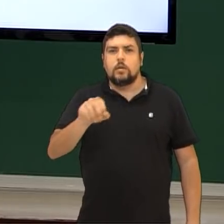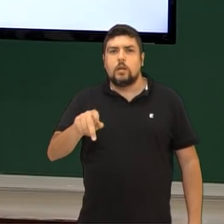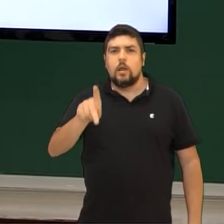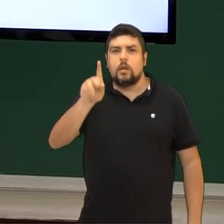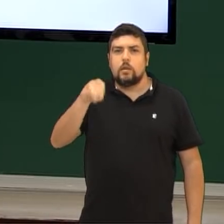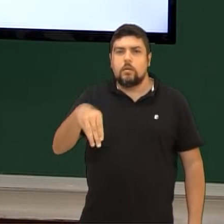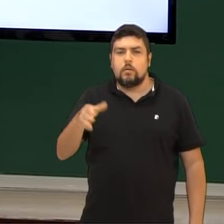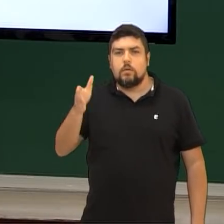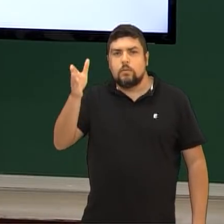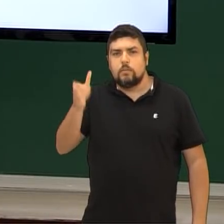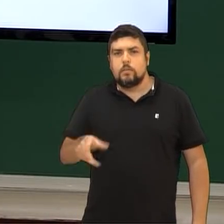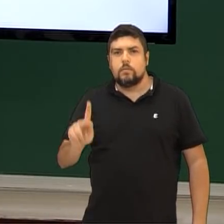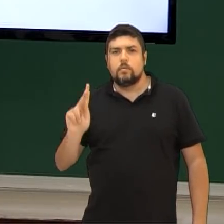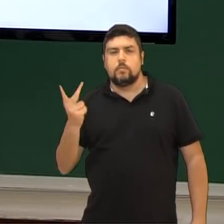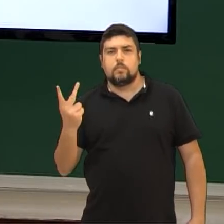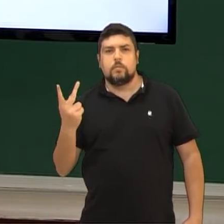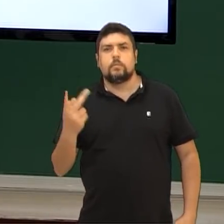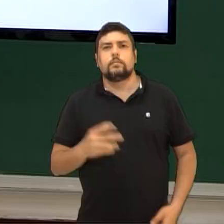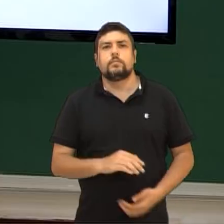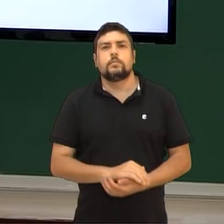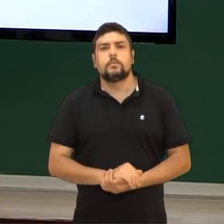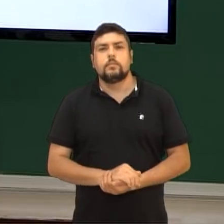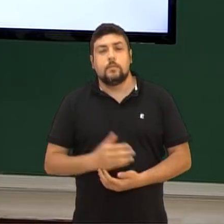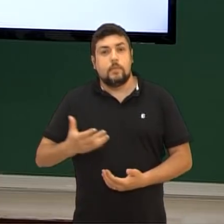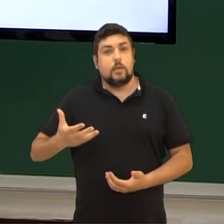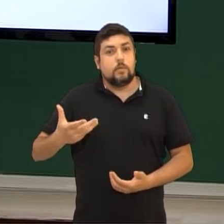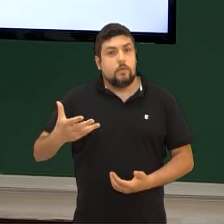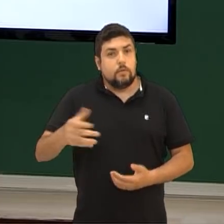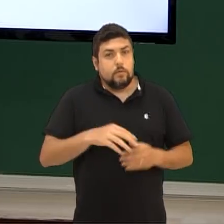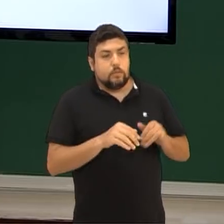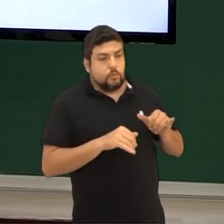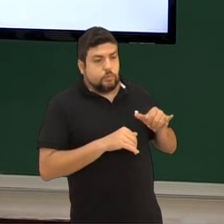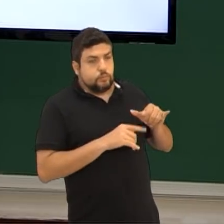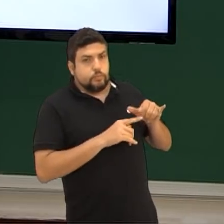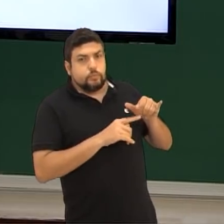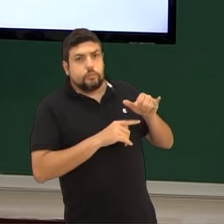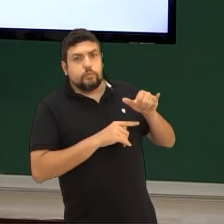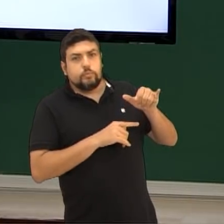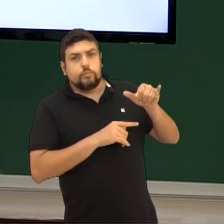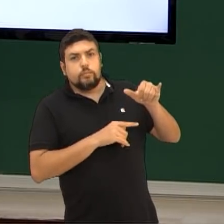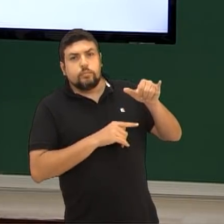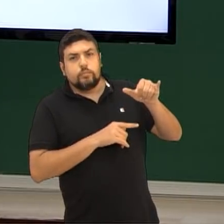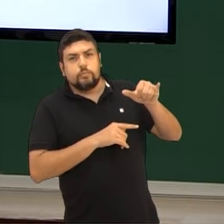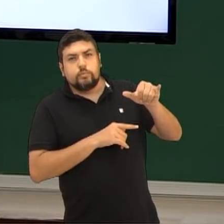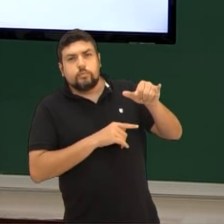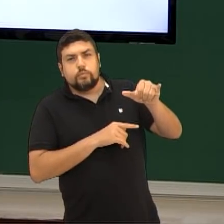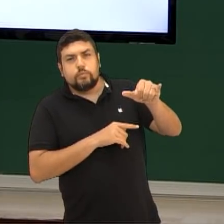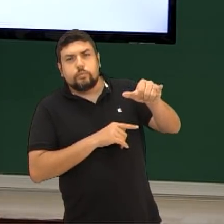é a velocidade que o avião percorreu contínua, né?